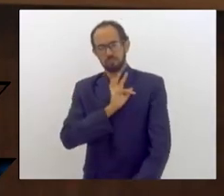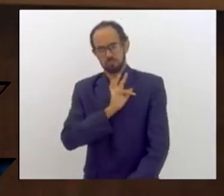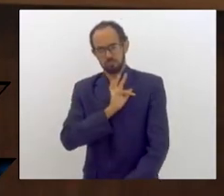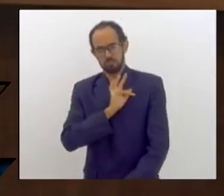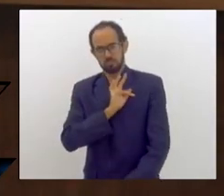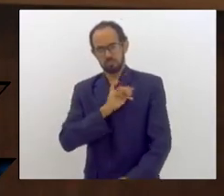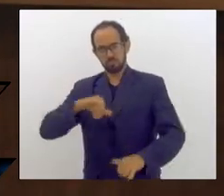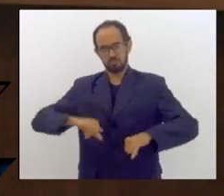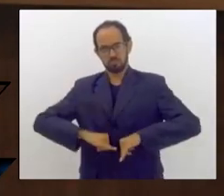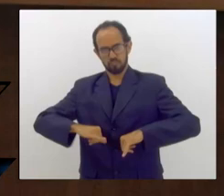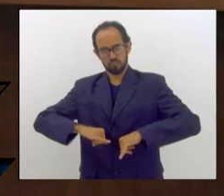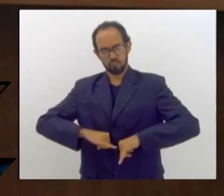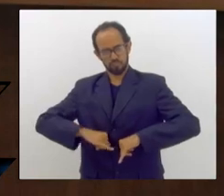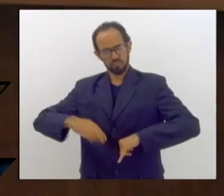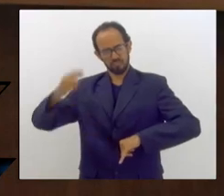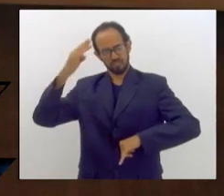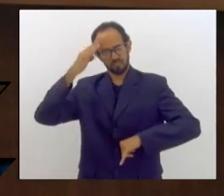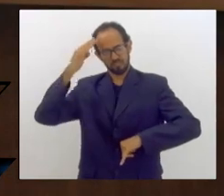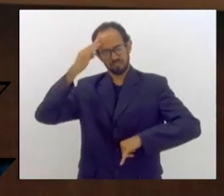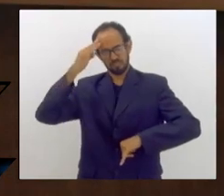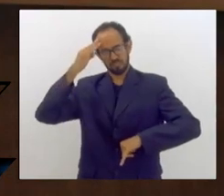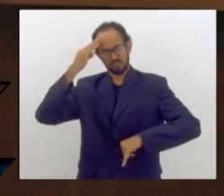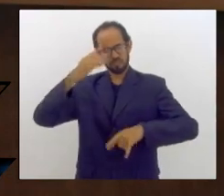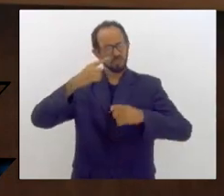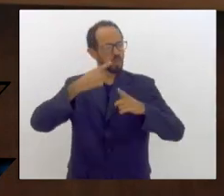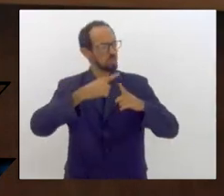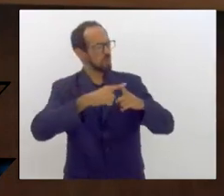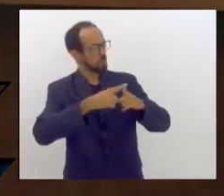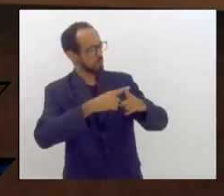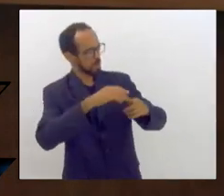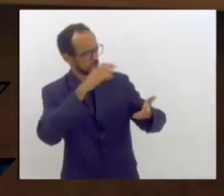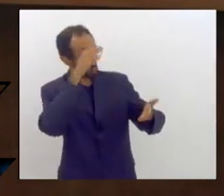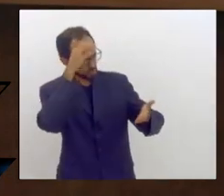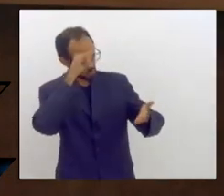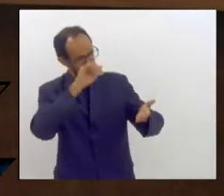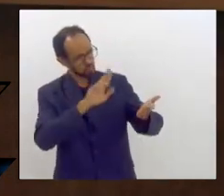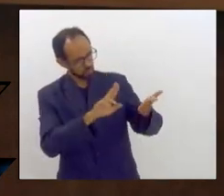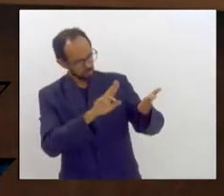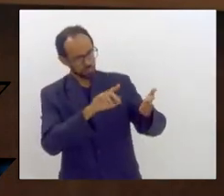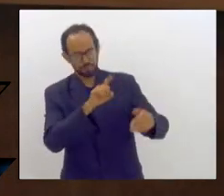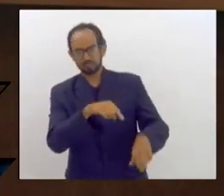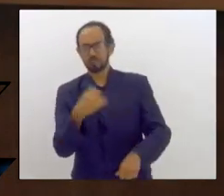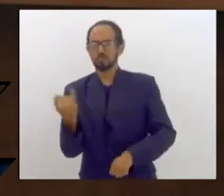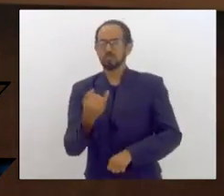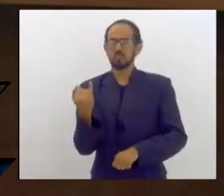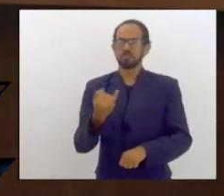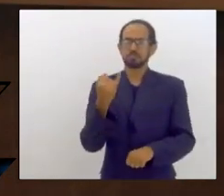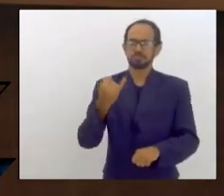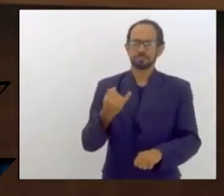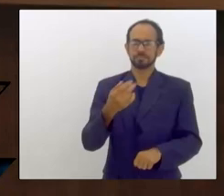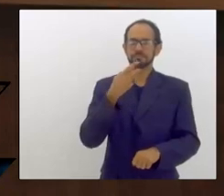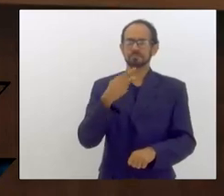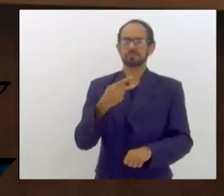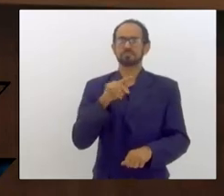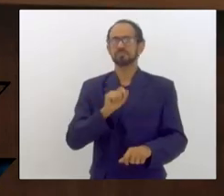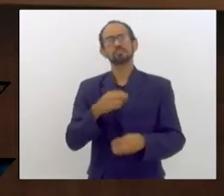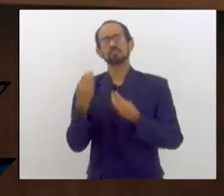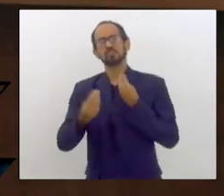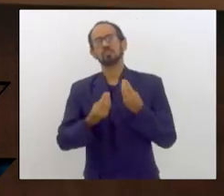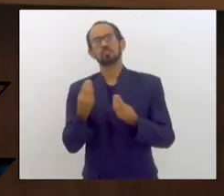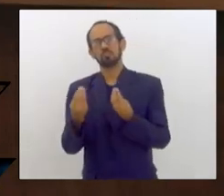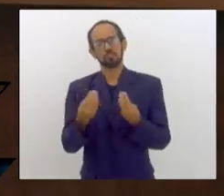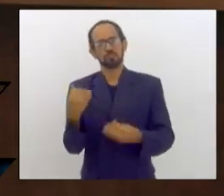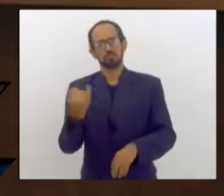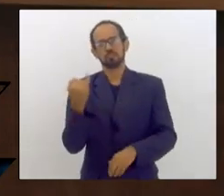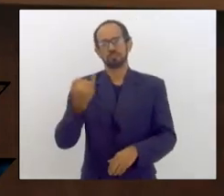em sofrimento mental. Por que isso, deputada Tia Ju? É muito importante dizer do quanto que esses policiais que